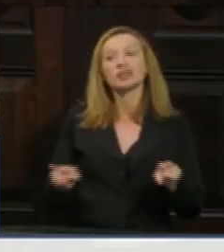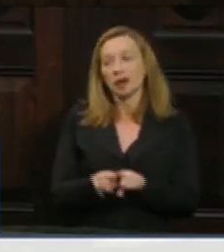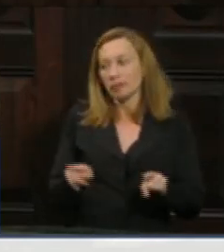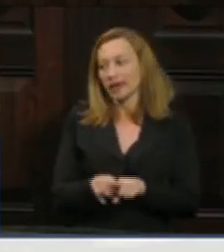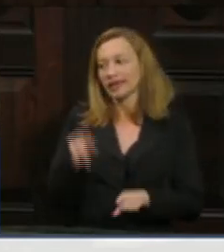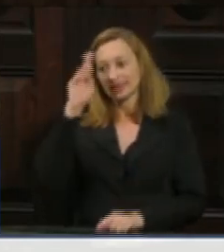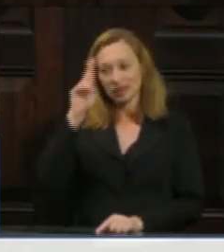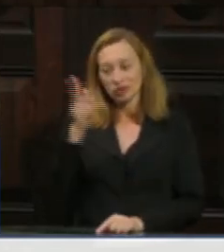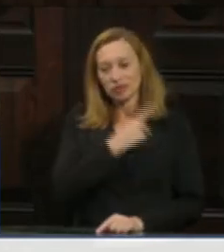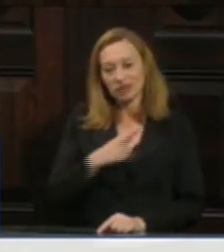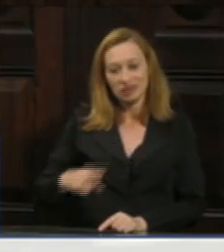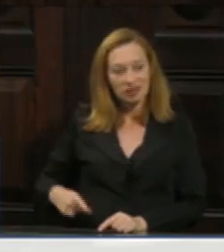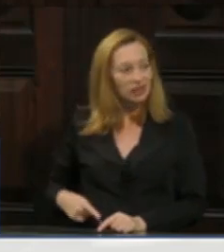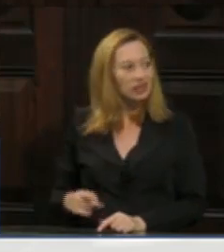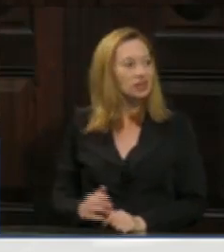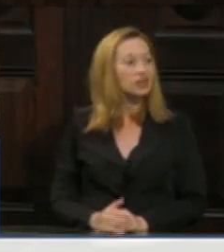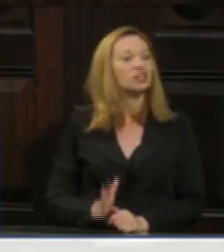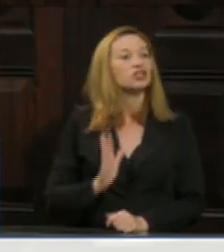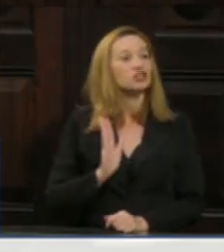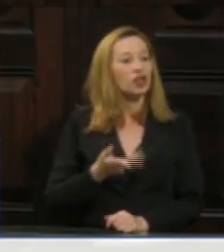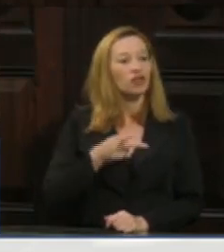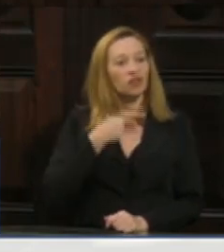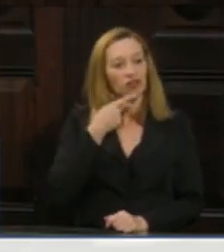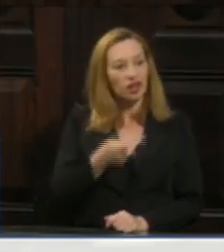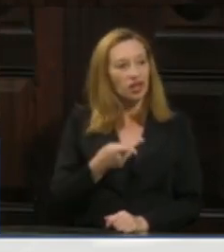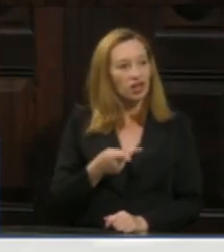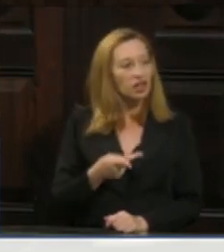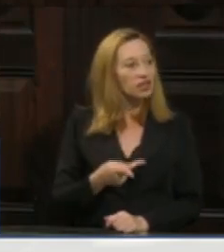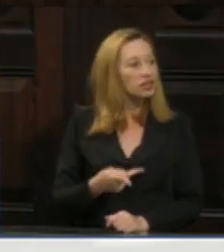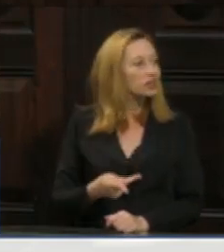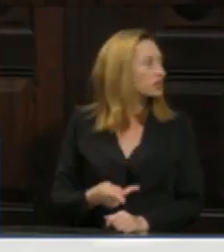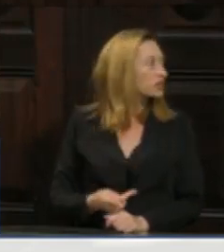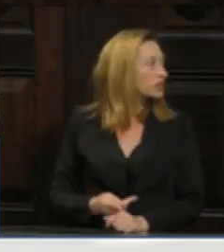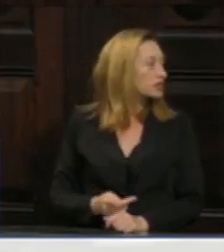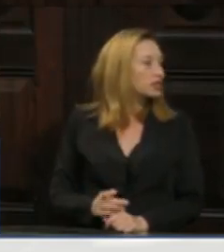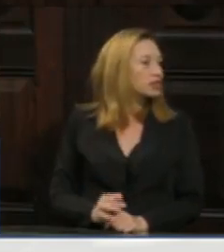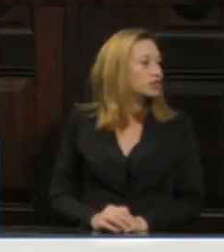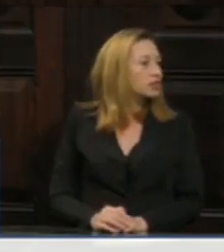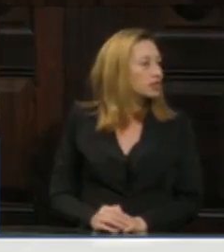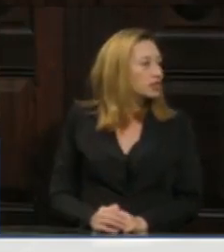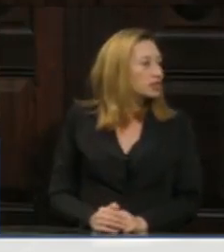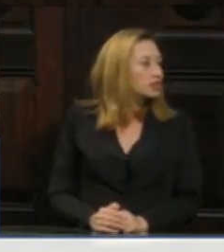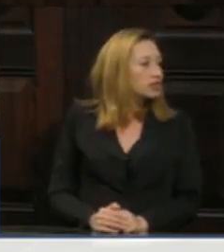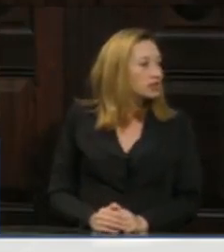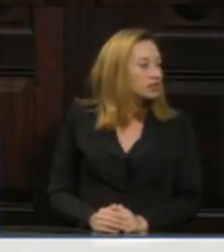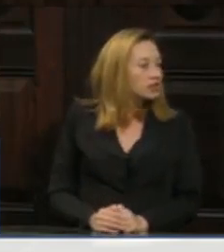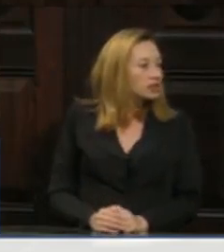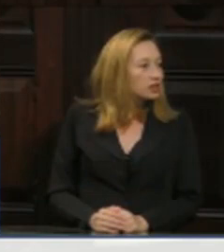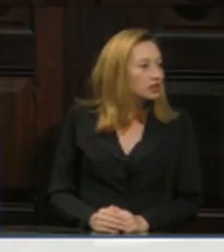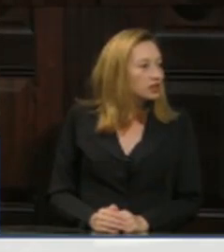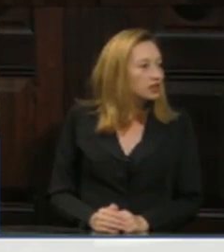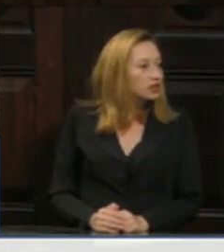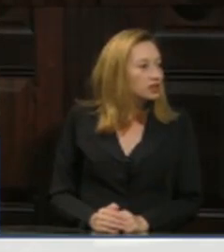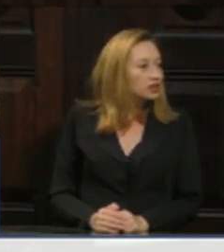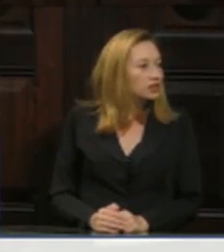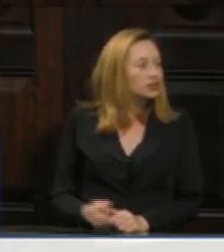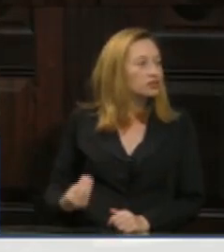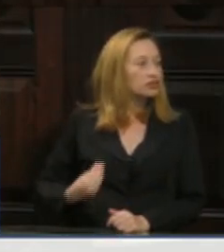E, em função disso, sempre disse a todos: confio em